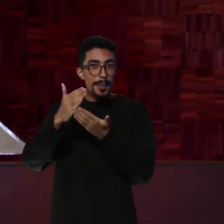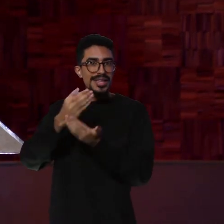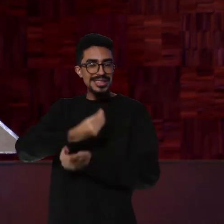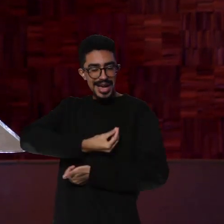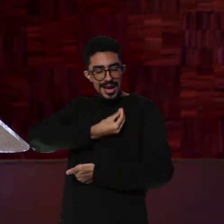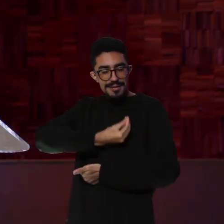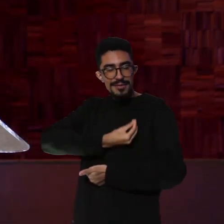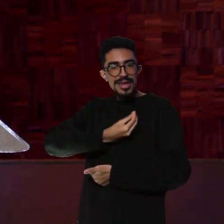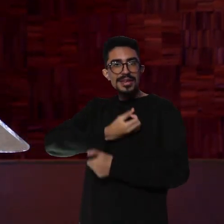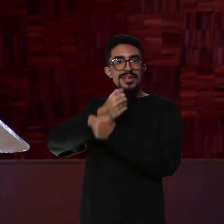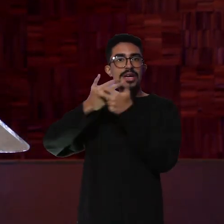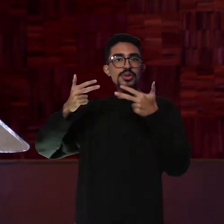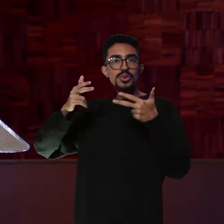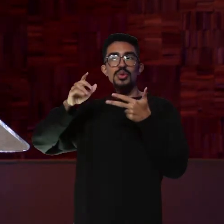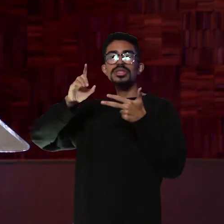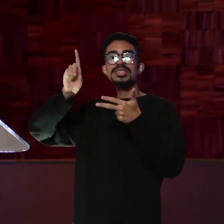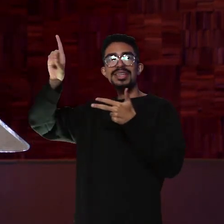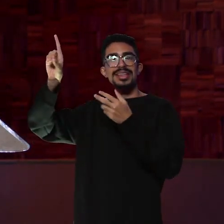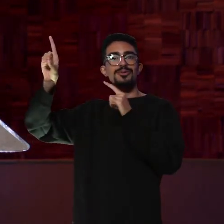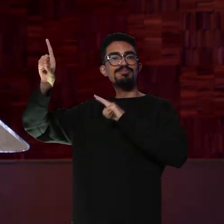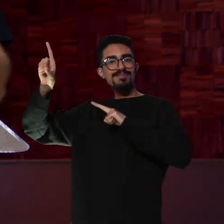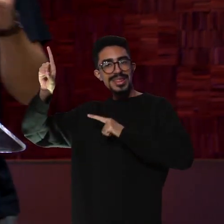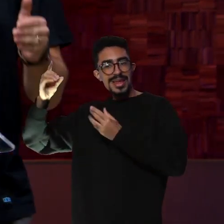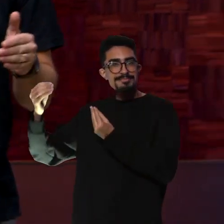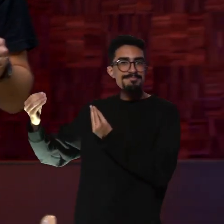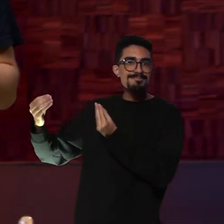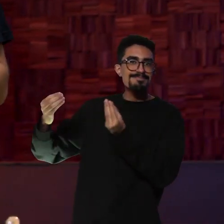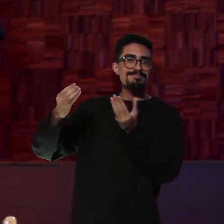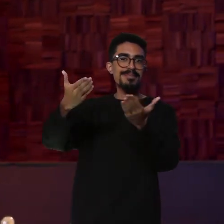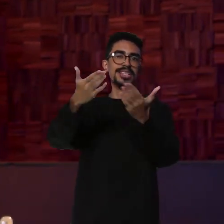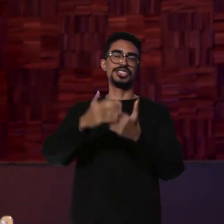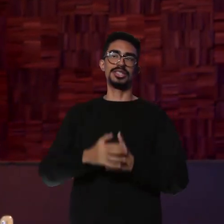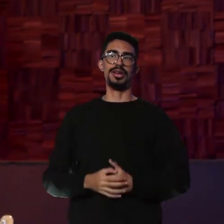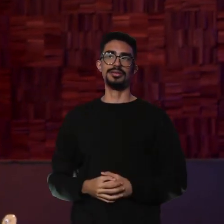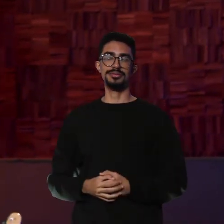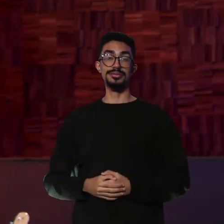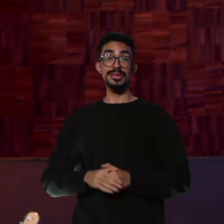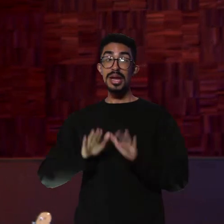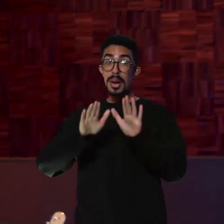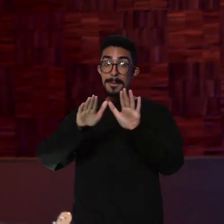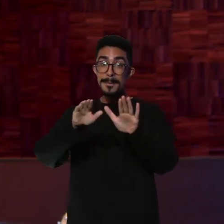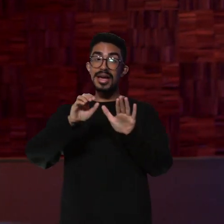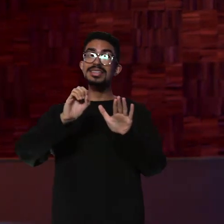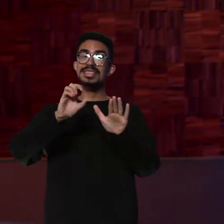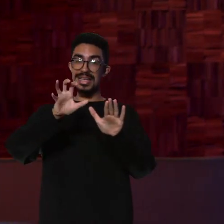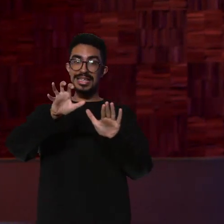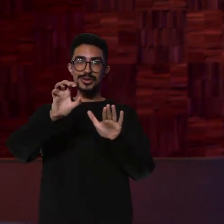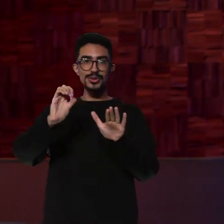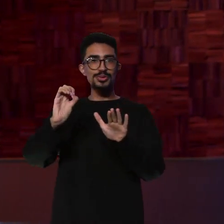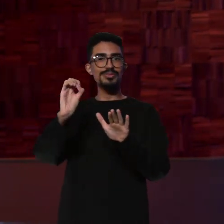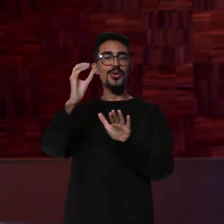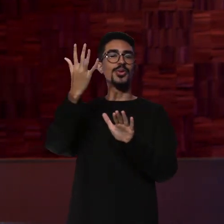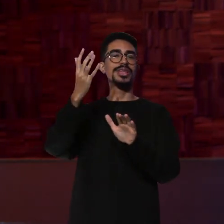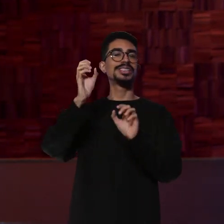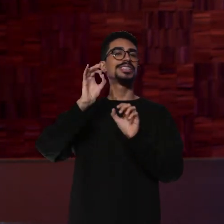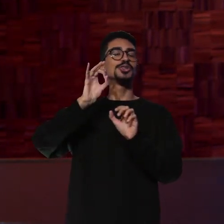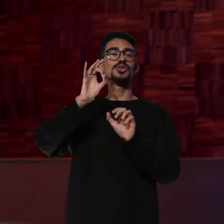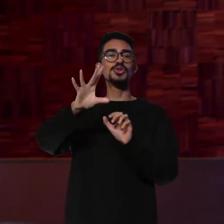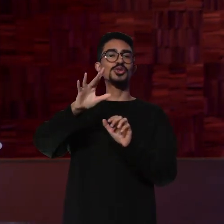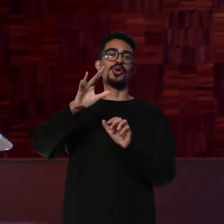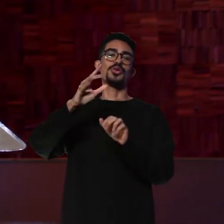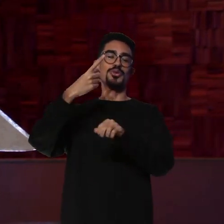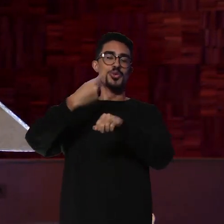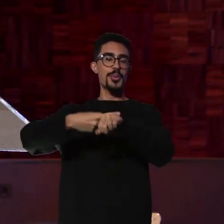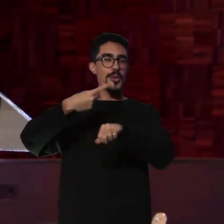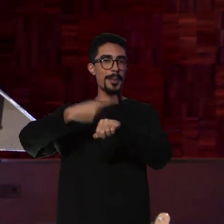para fazer através da tua vida, a partir do momento em que você começa a realmente aprender a controlar